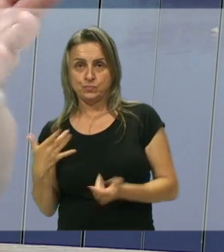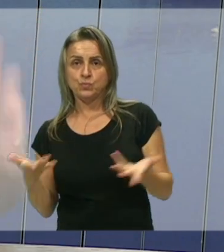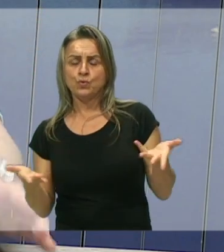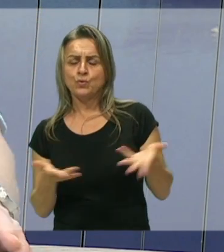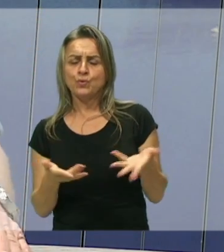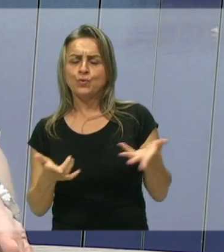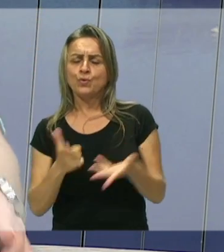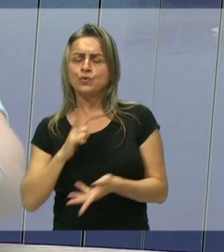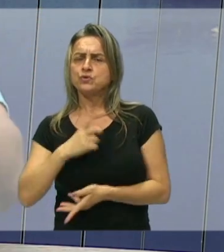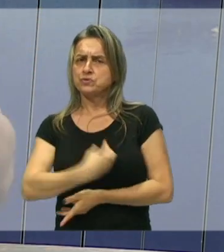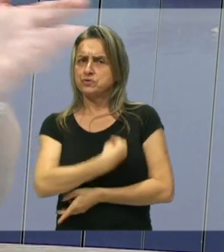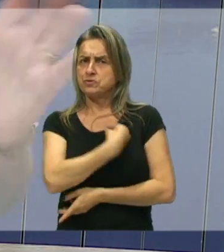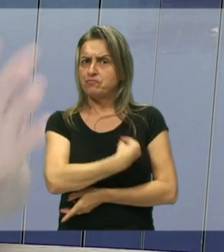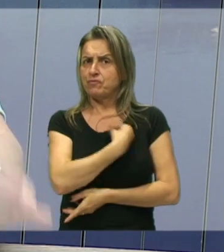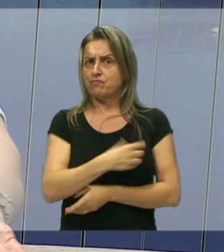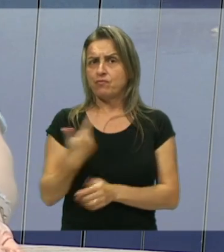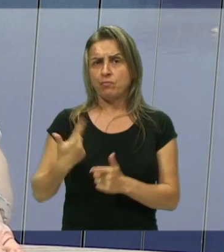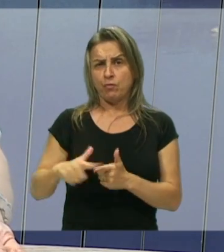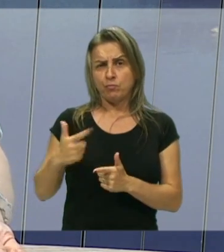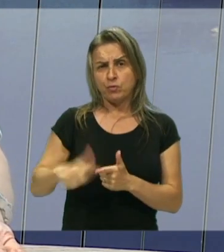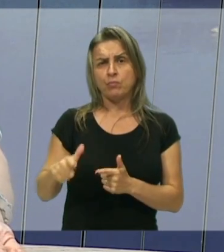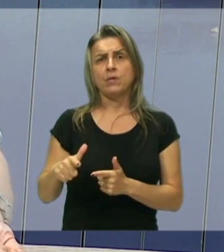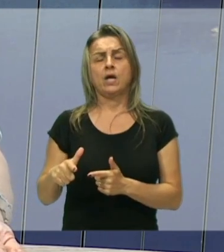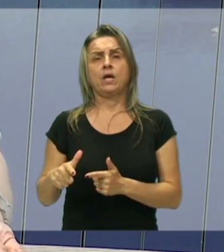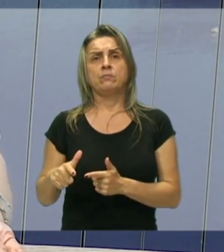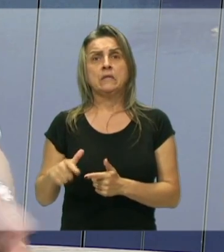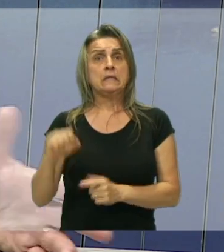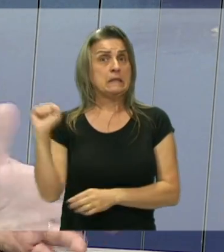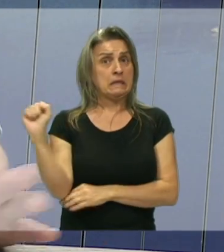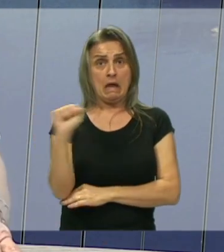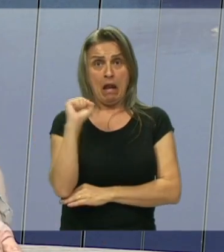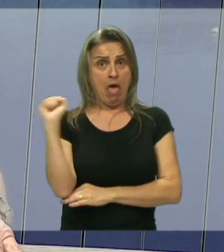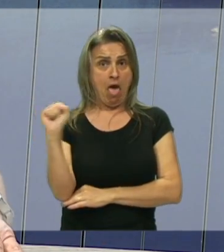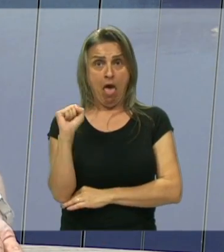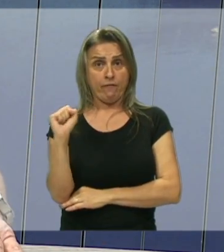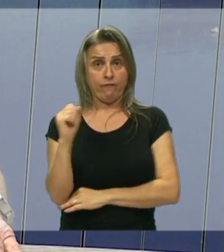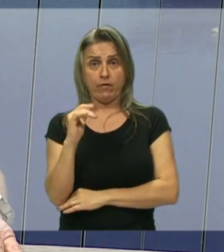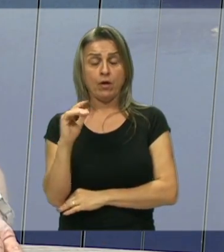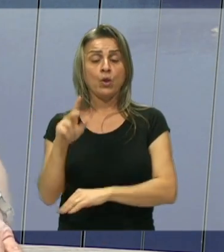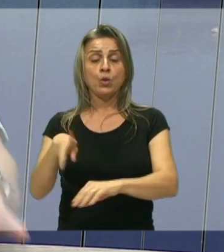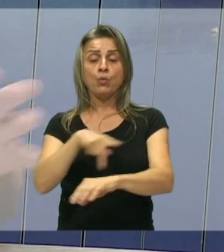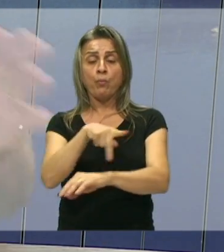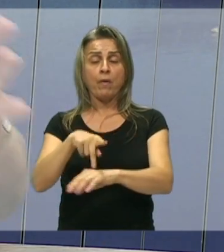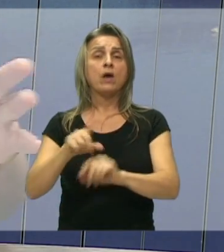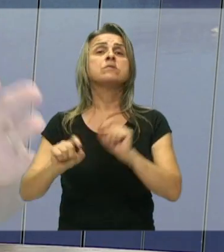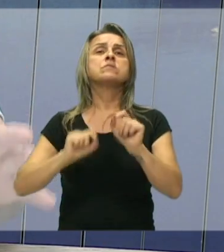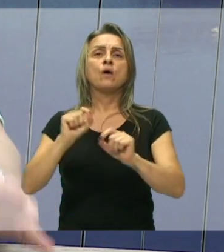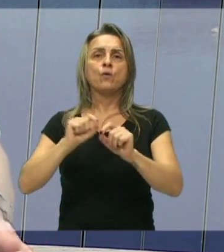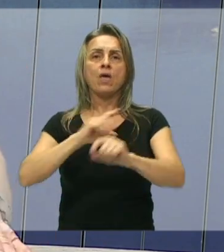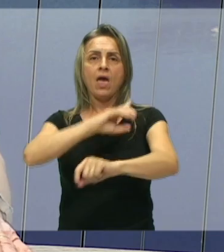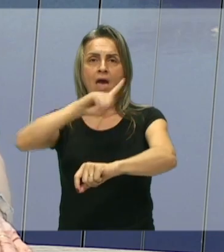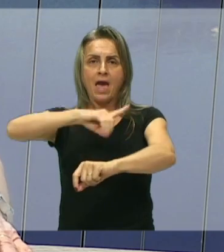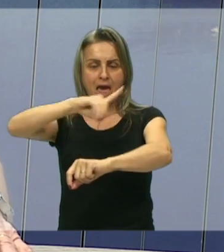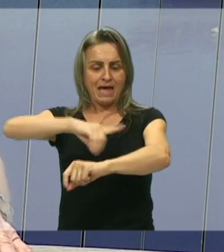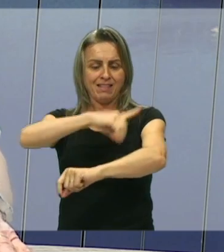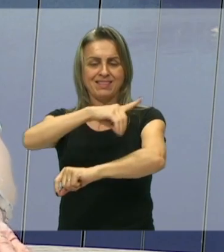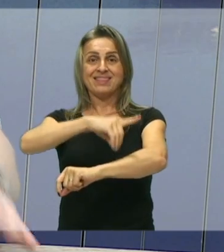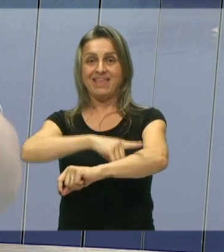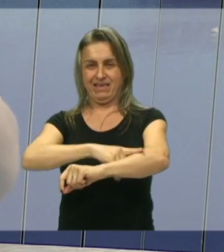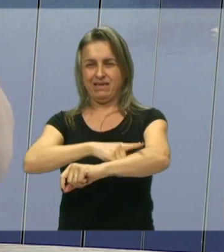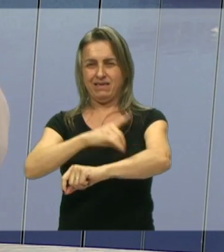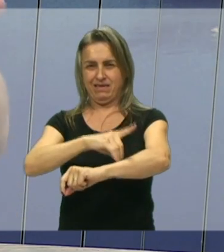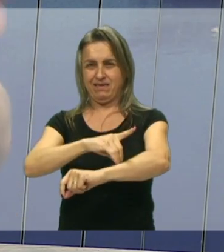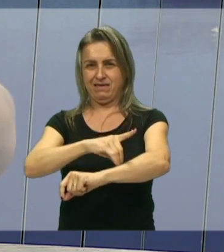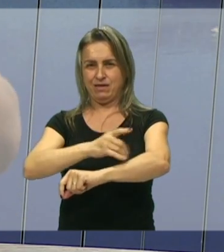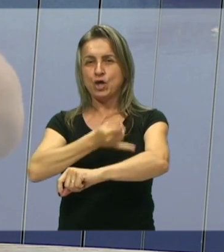problema que está crônico no país, que é a dengue. A dengue não vai se resolver